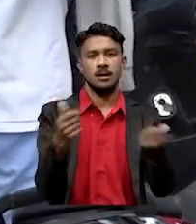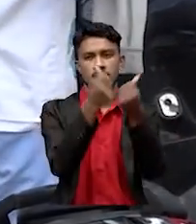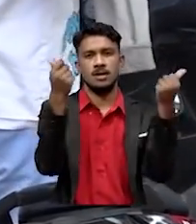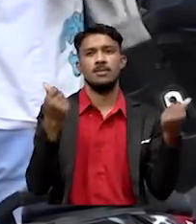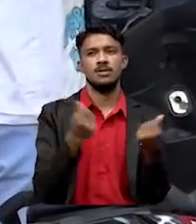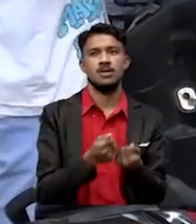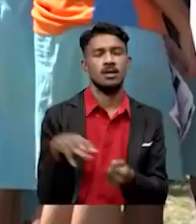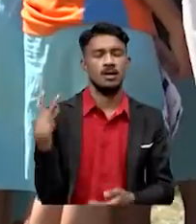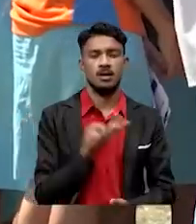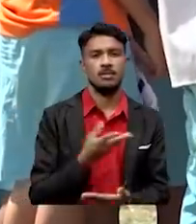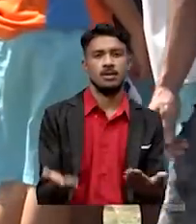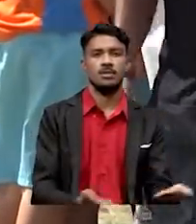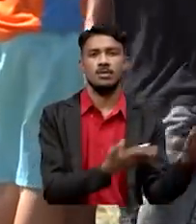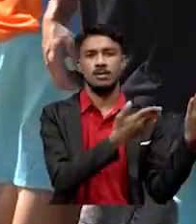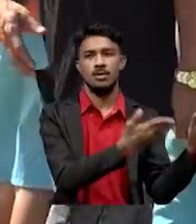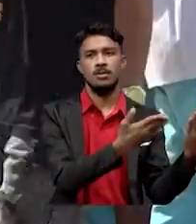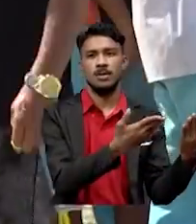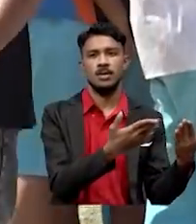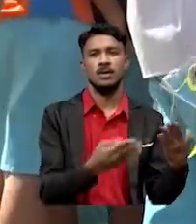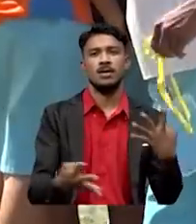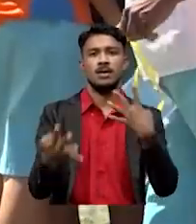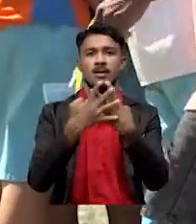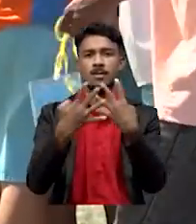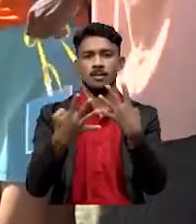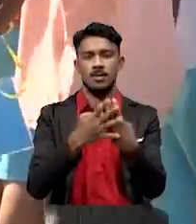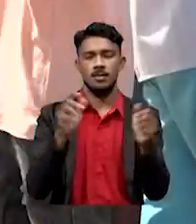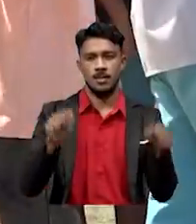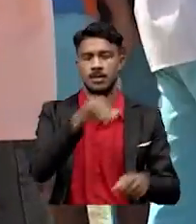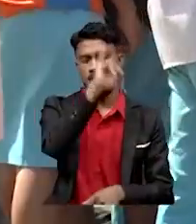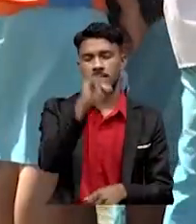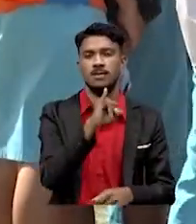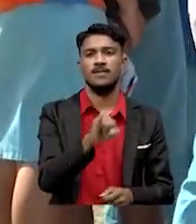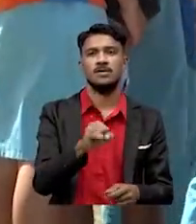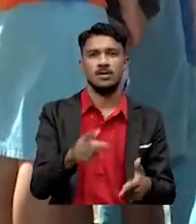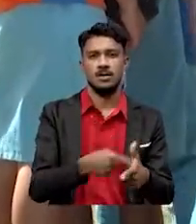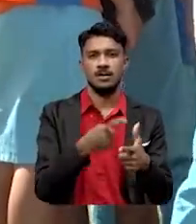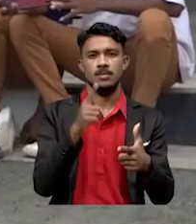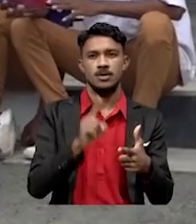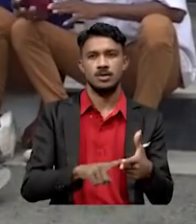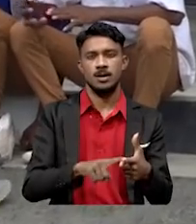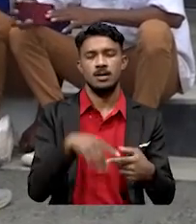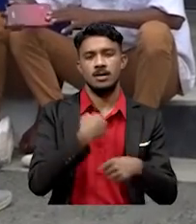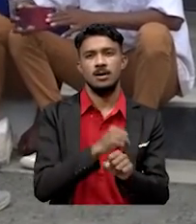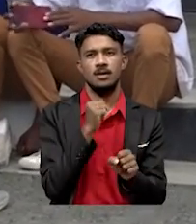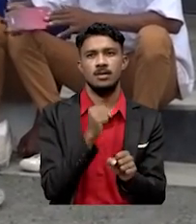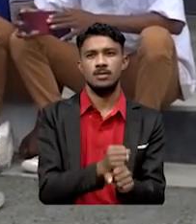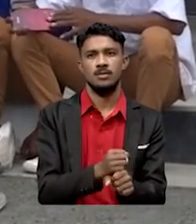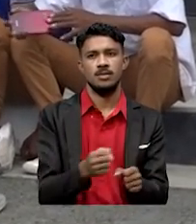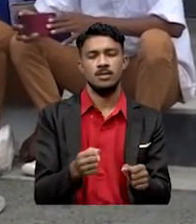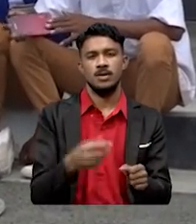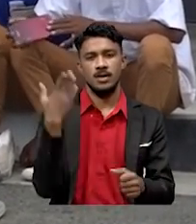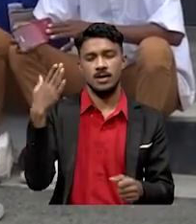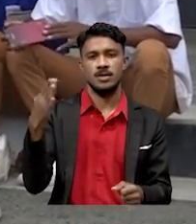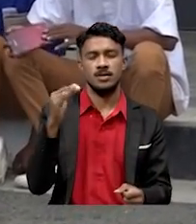ami luri onam baya sela, balu, para identificação e depois sei ba halificação e para investigação. E